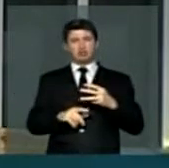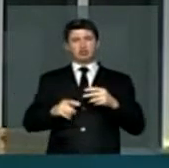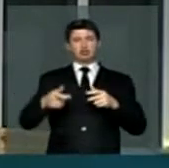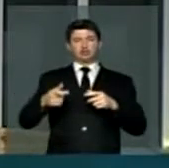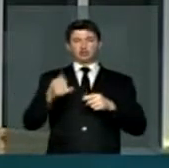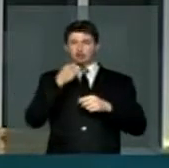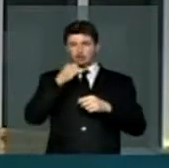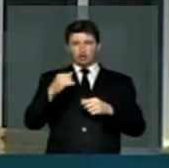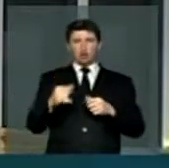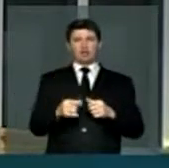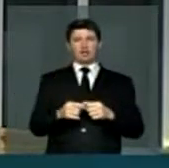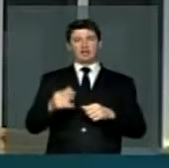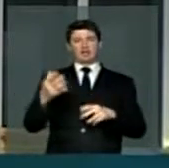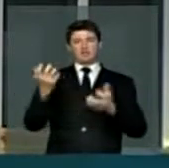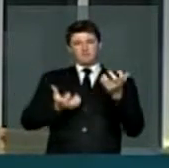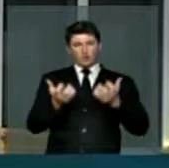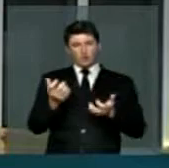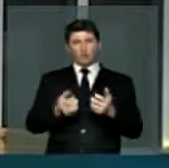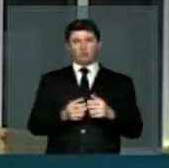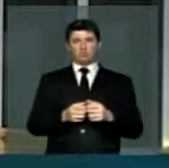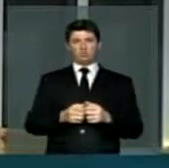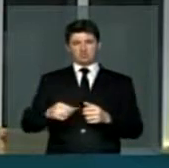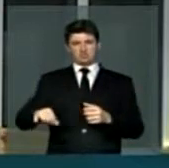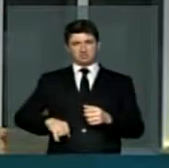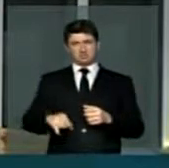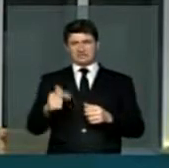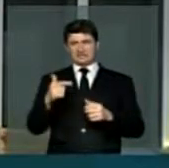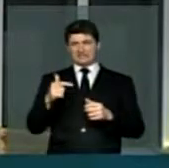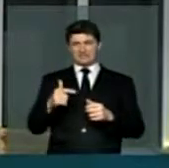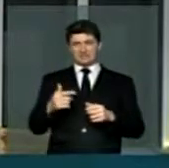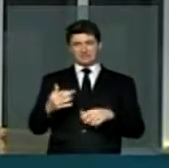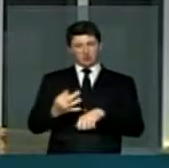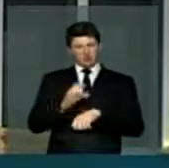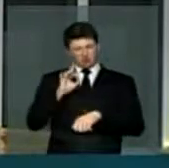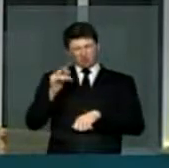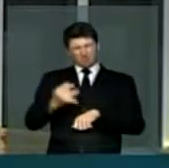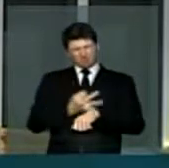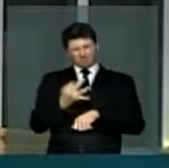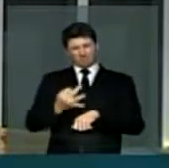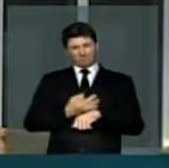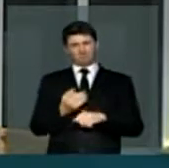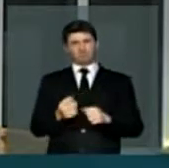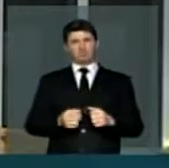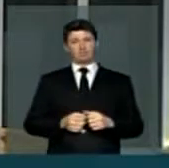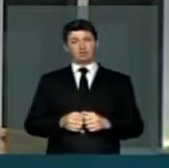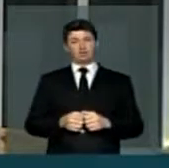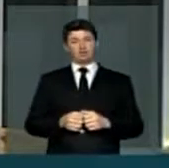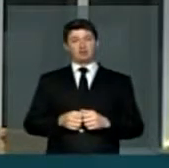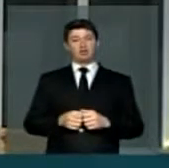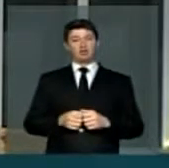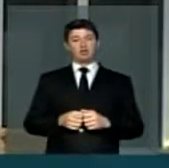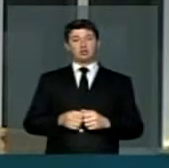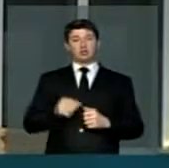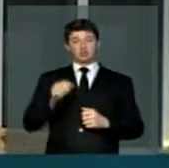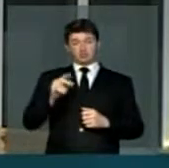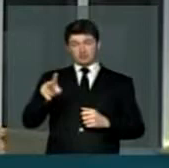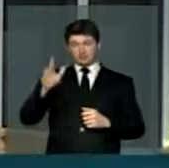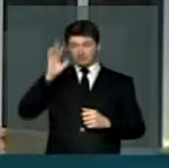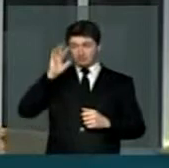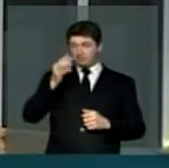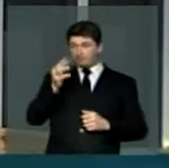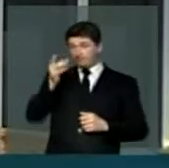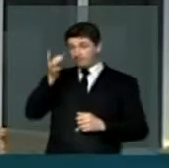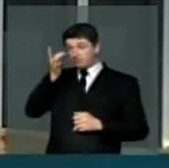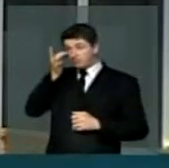para a delação? Encontraria forças para presenciar sua futura companheira de vida e de